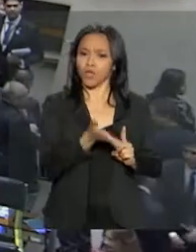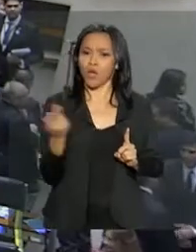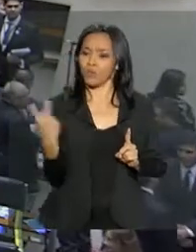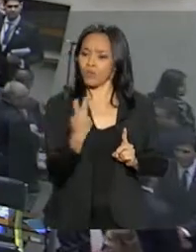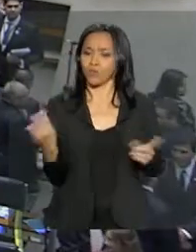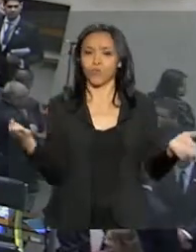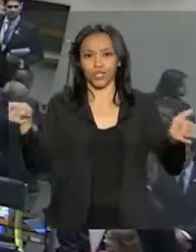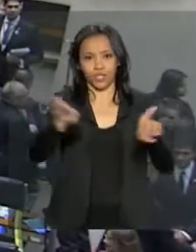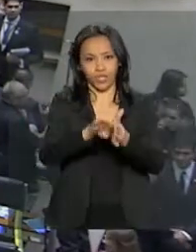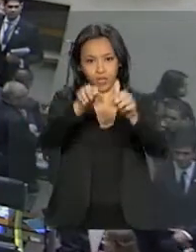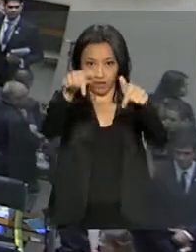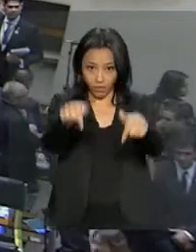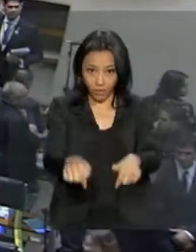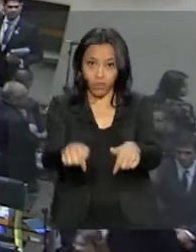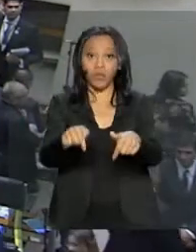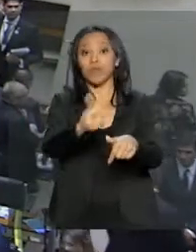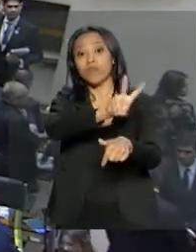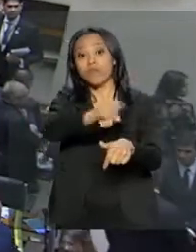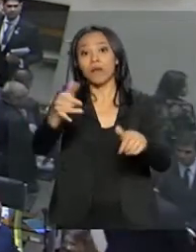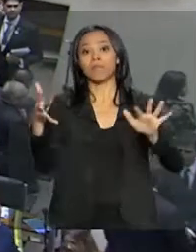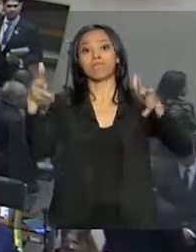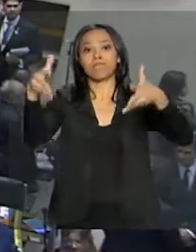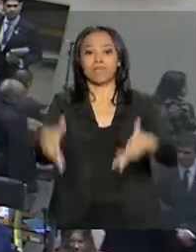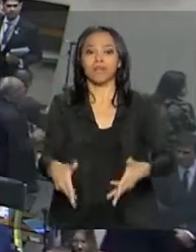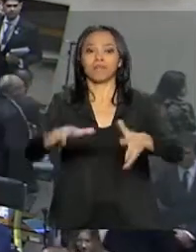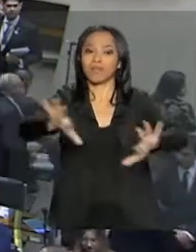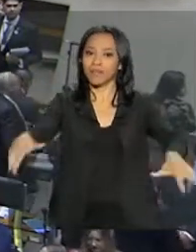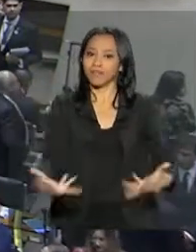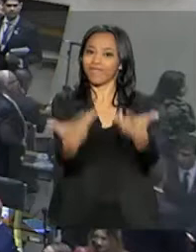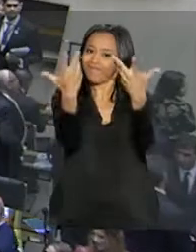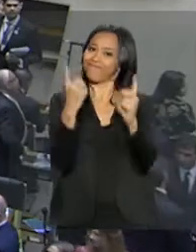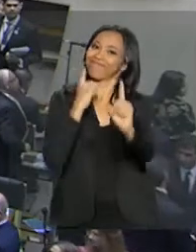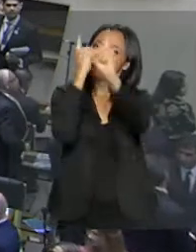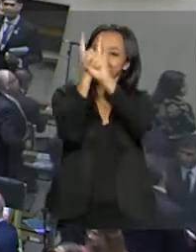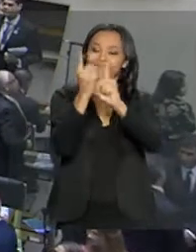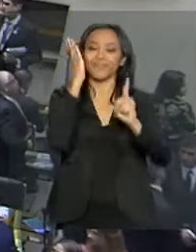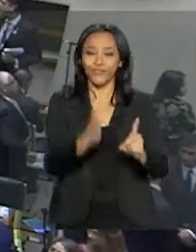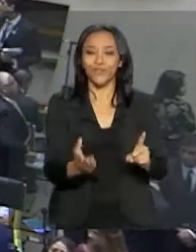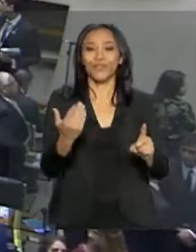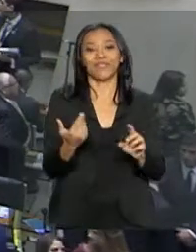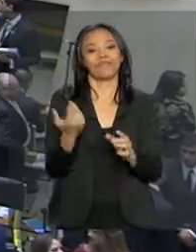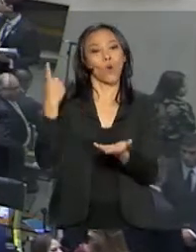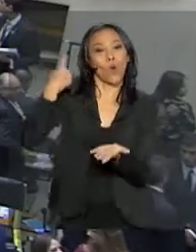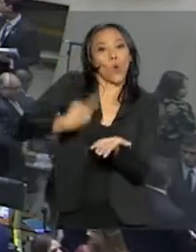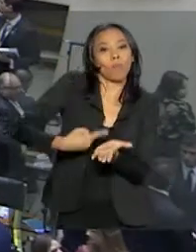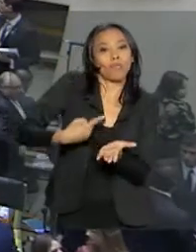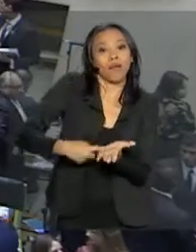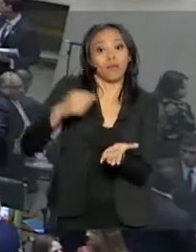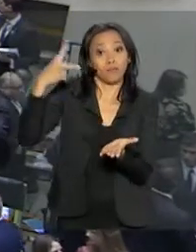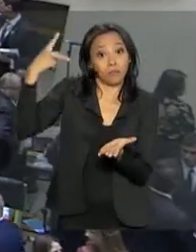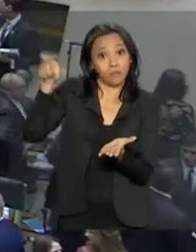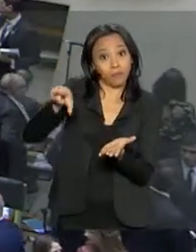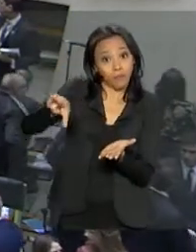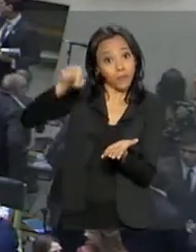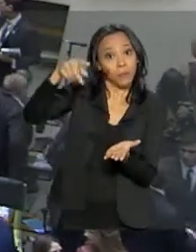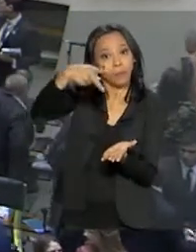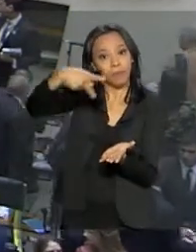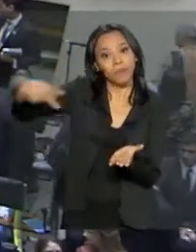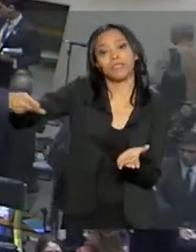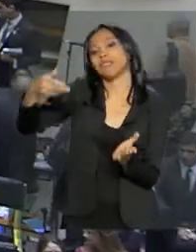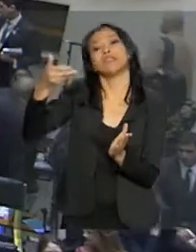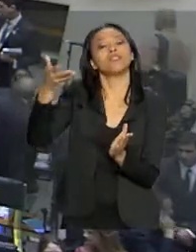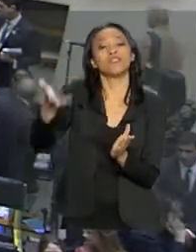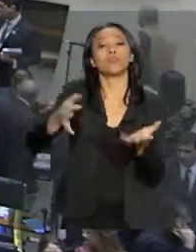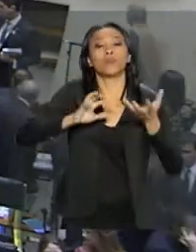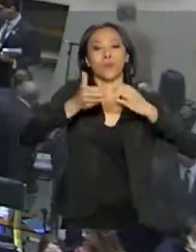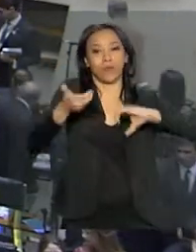ao Congresso Nacional e vão participar dessa solenidade, que foi marcada aí pelo presidente do Congresso Nacional, senador